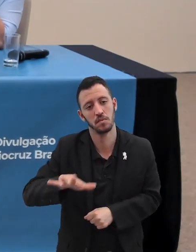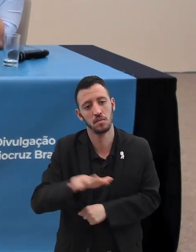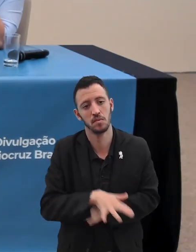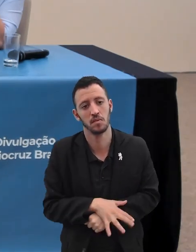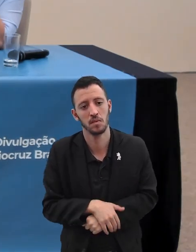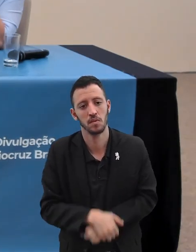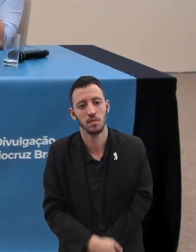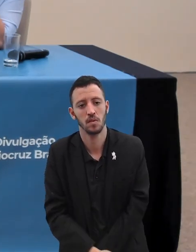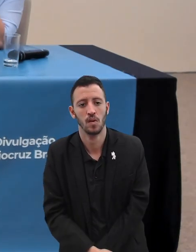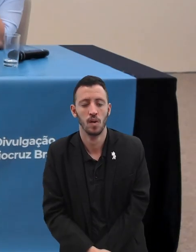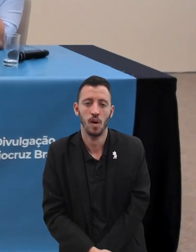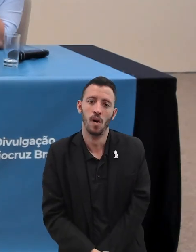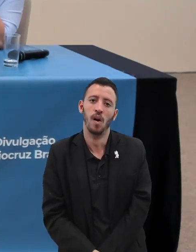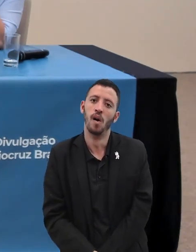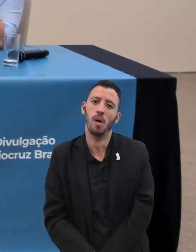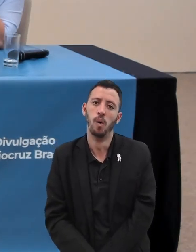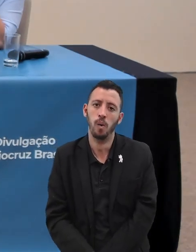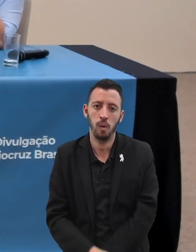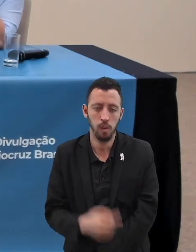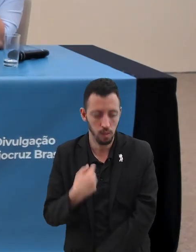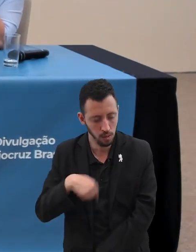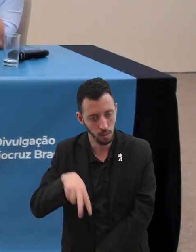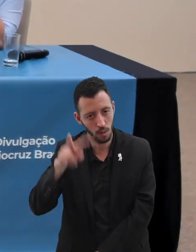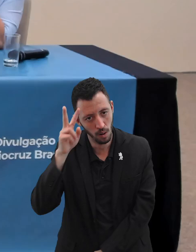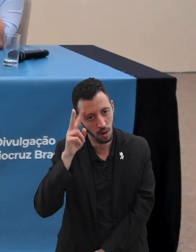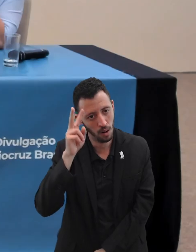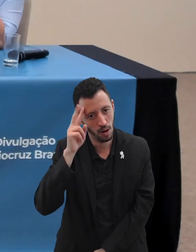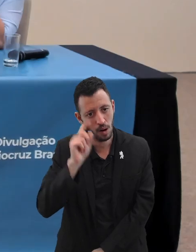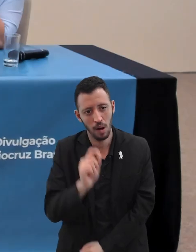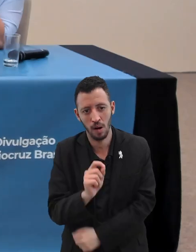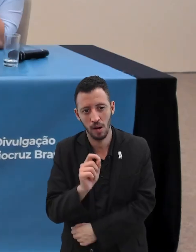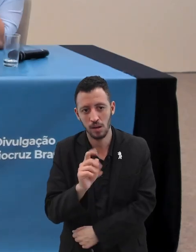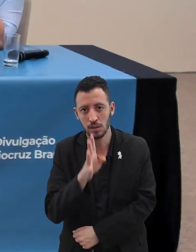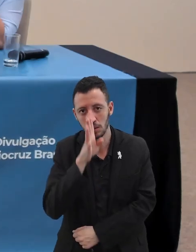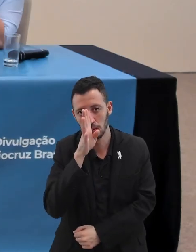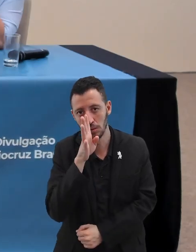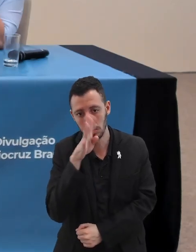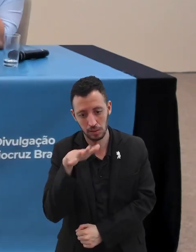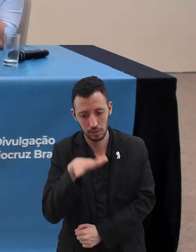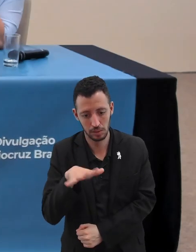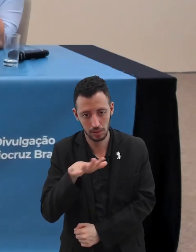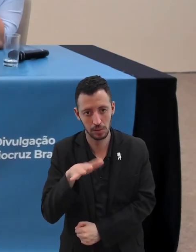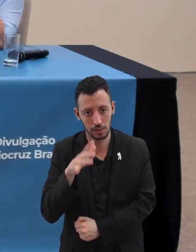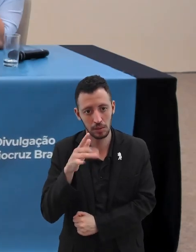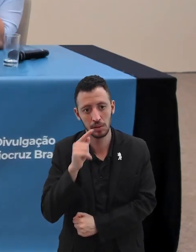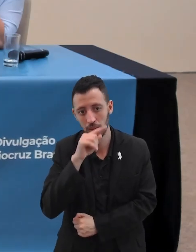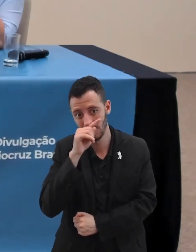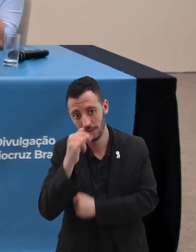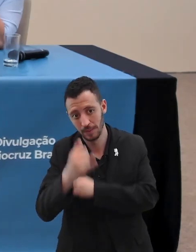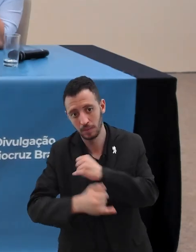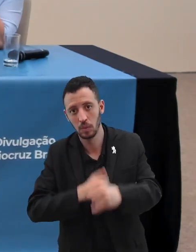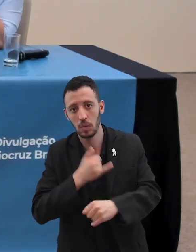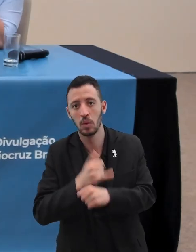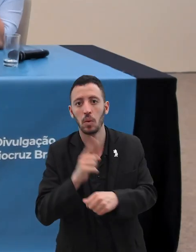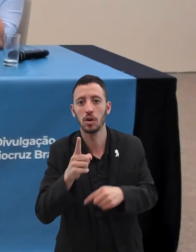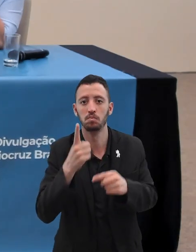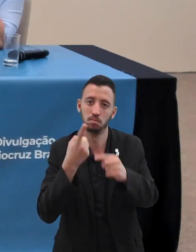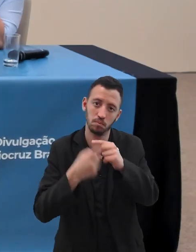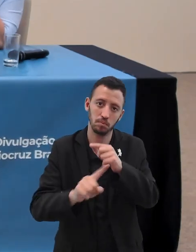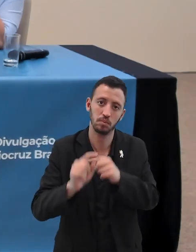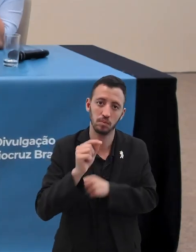lembro como visões equivocadas do setor de informática, que proibiram,